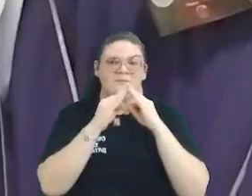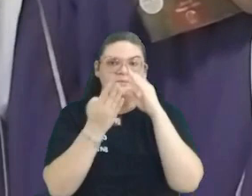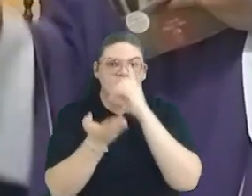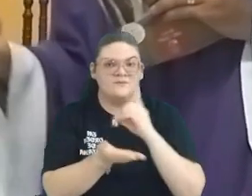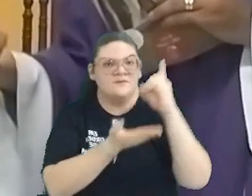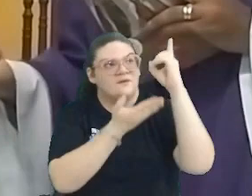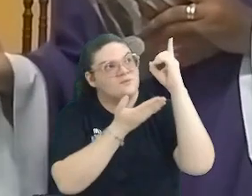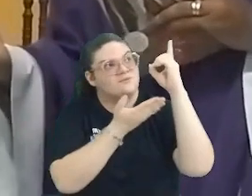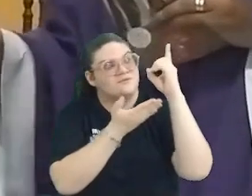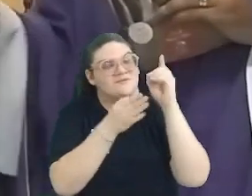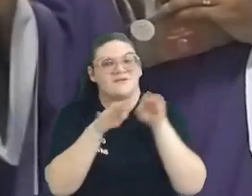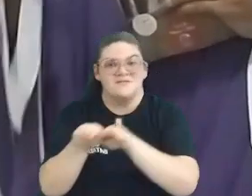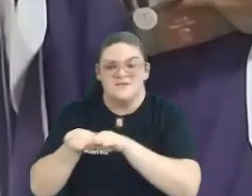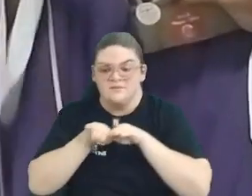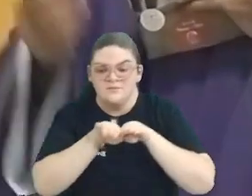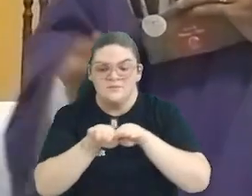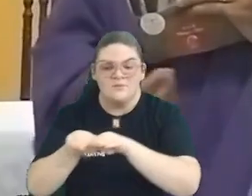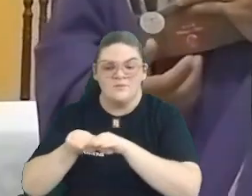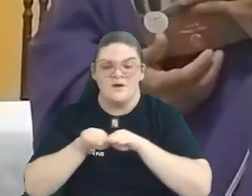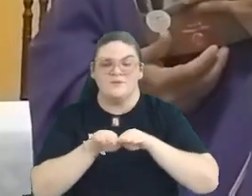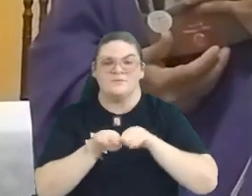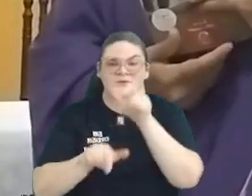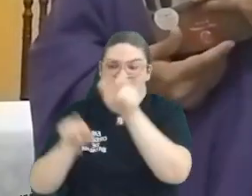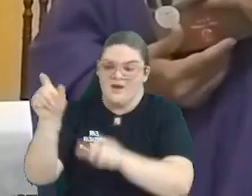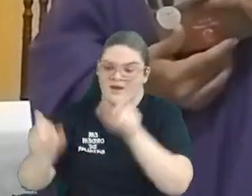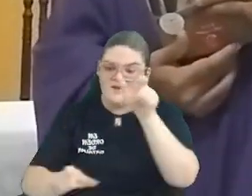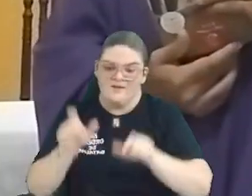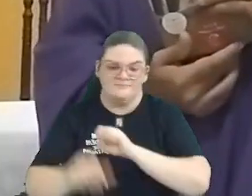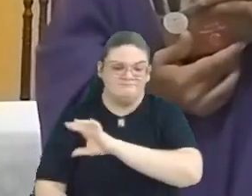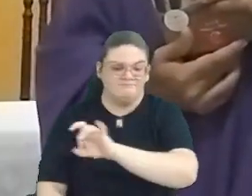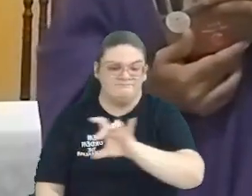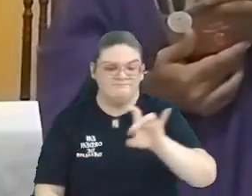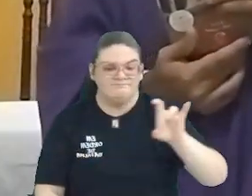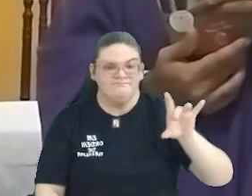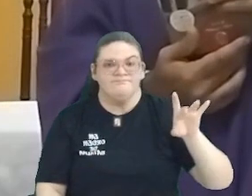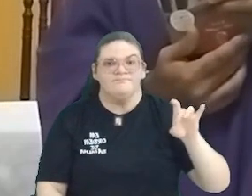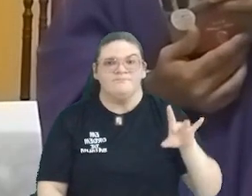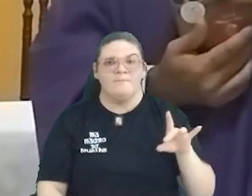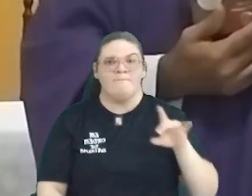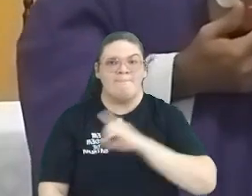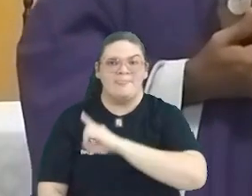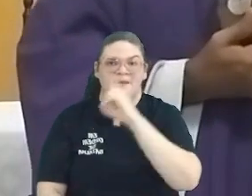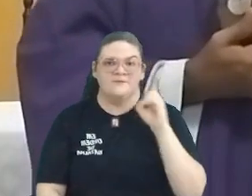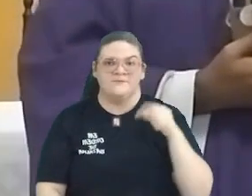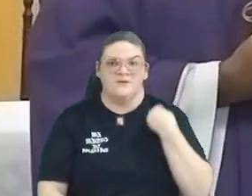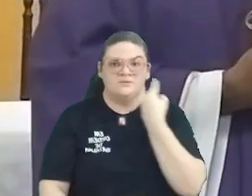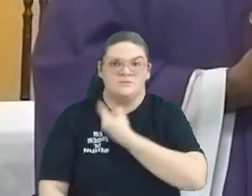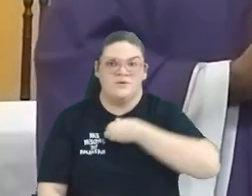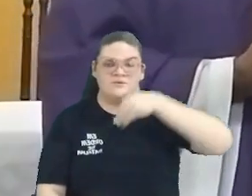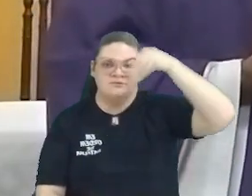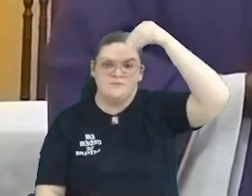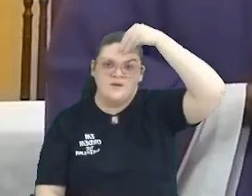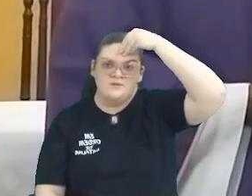mesma forma que todos e cada um de nós, desde o dia do nosso batismo, somos